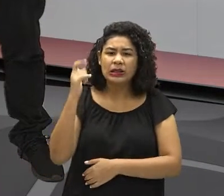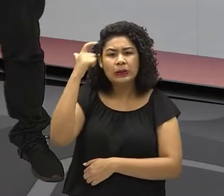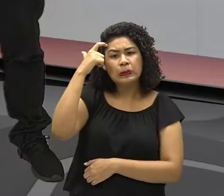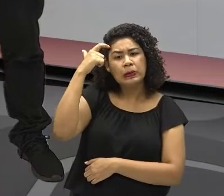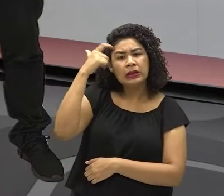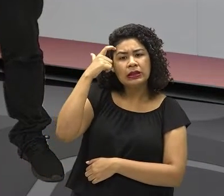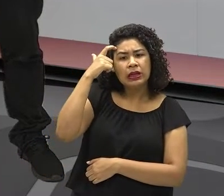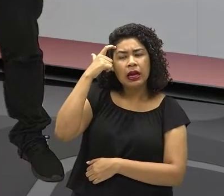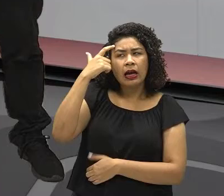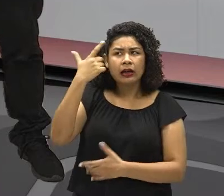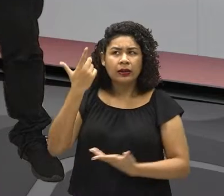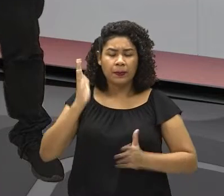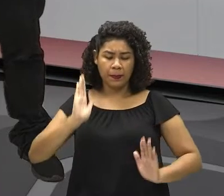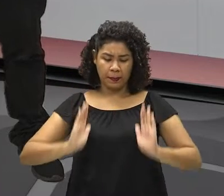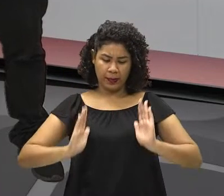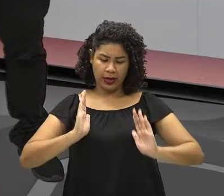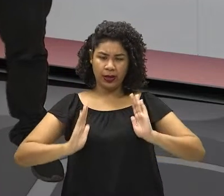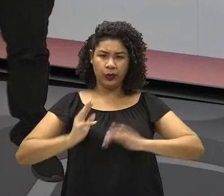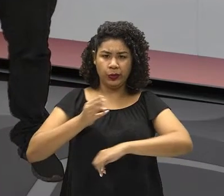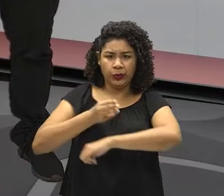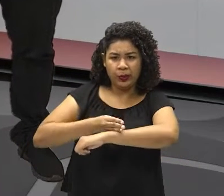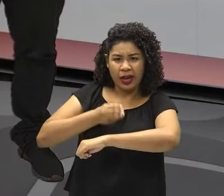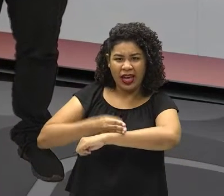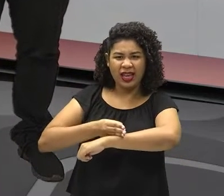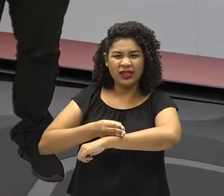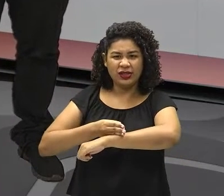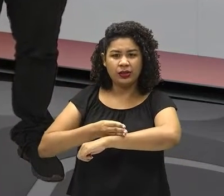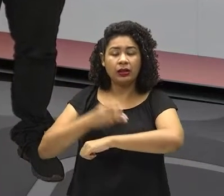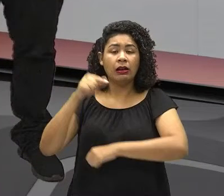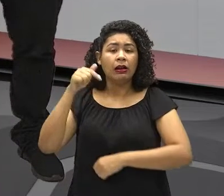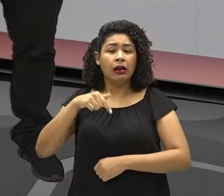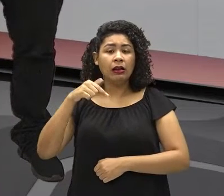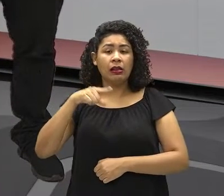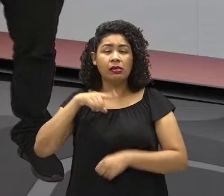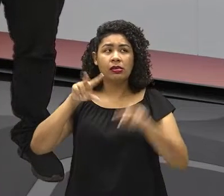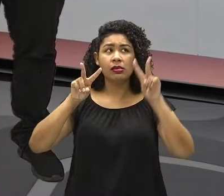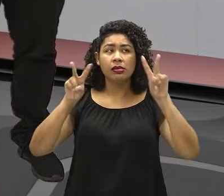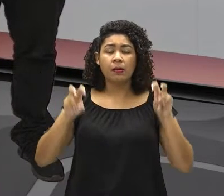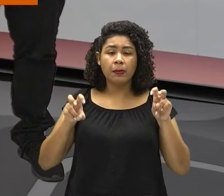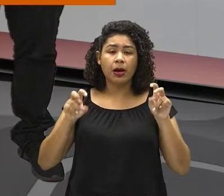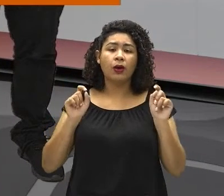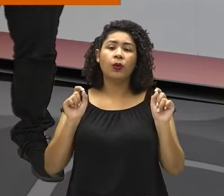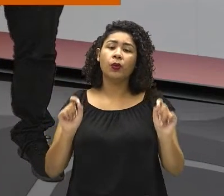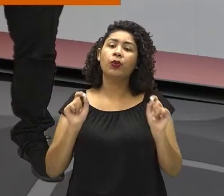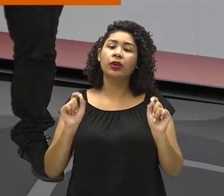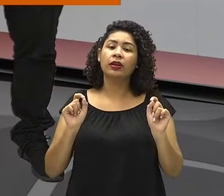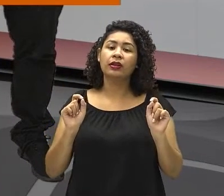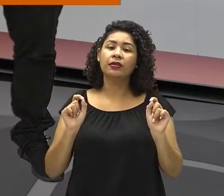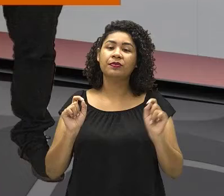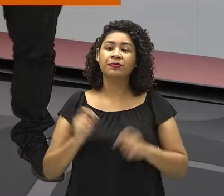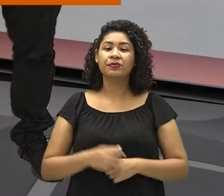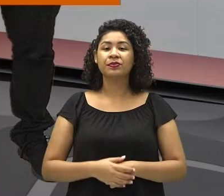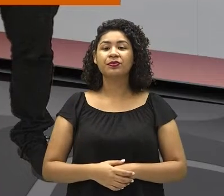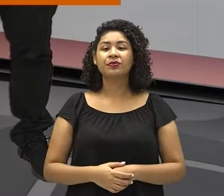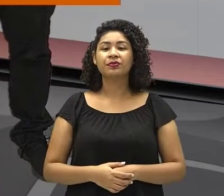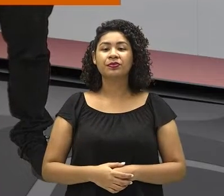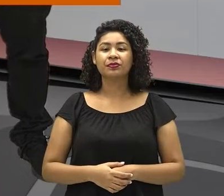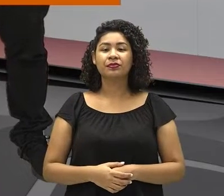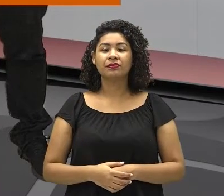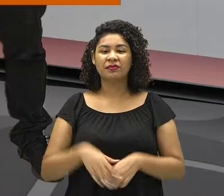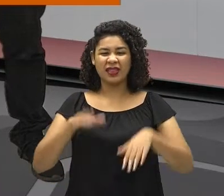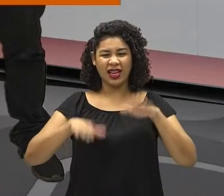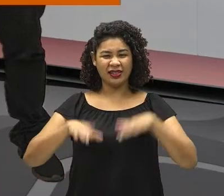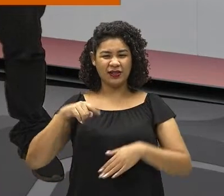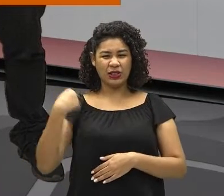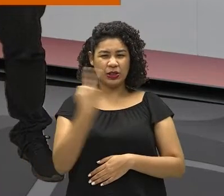que a Idade Média pode ser apontada apenas com aquela temática, com aquela intitulação, né? Que às vezes nós chamamos